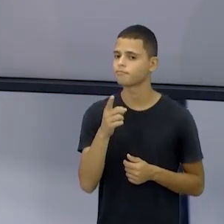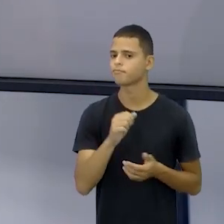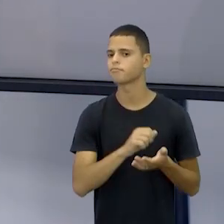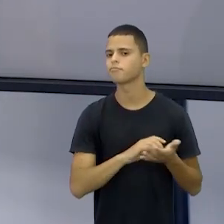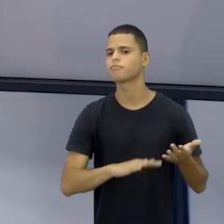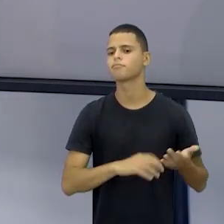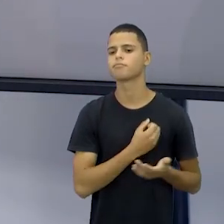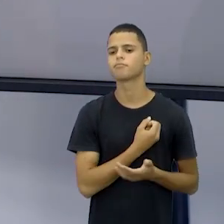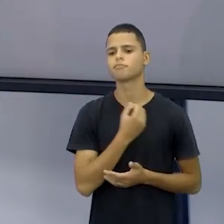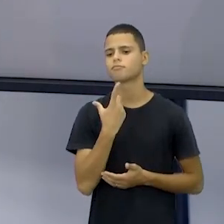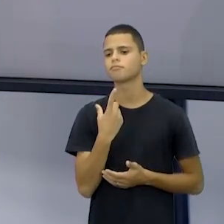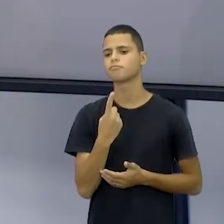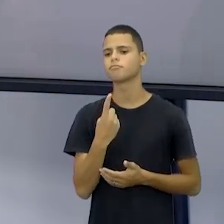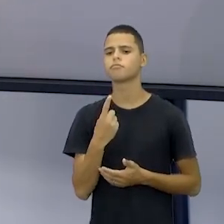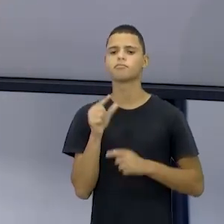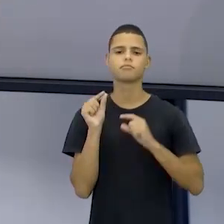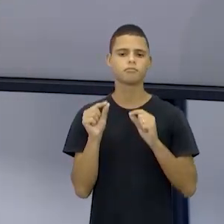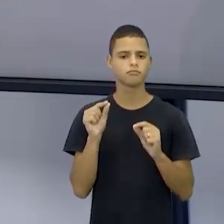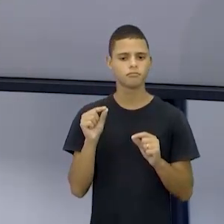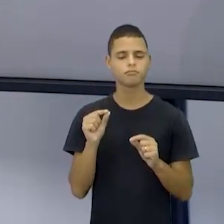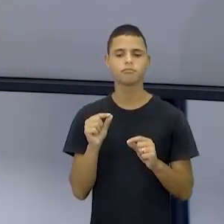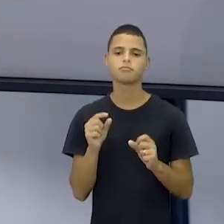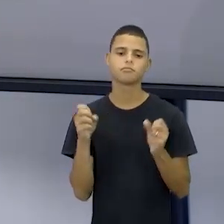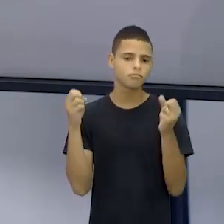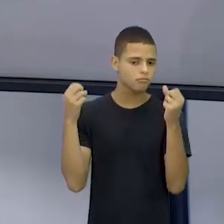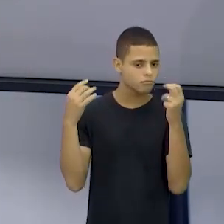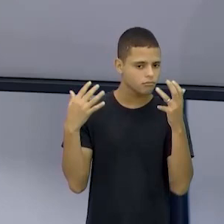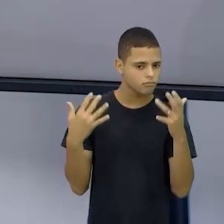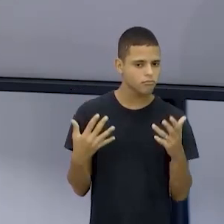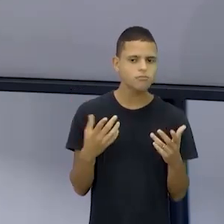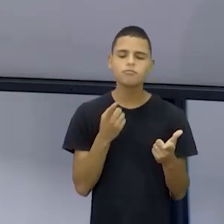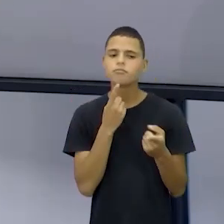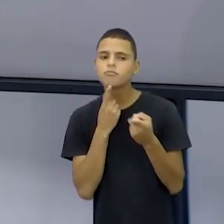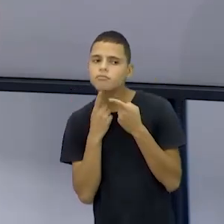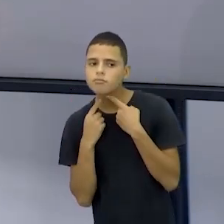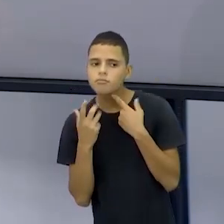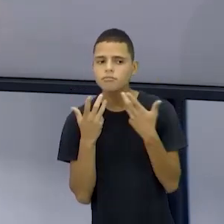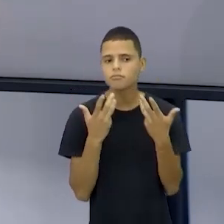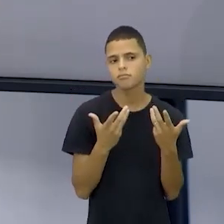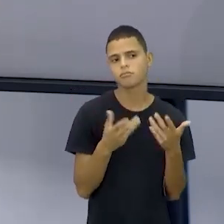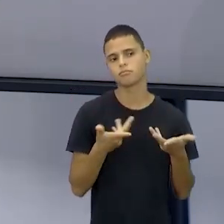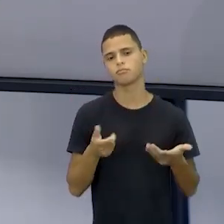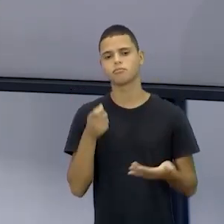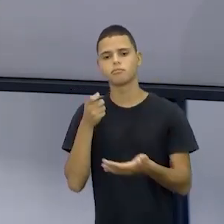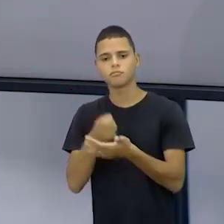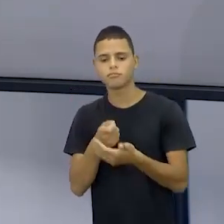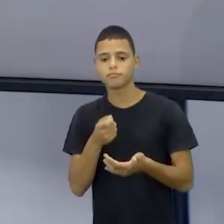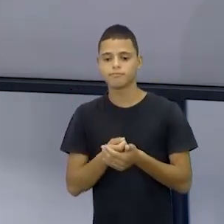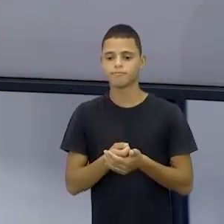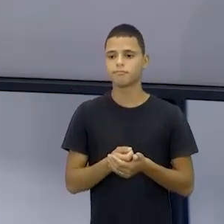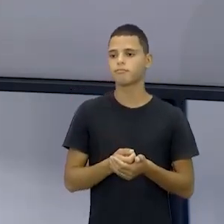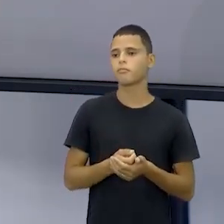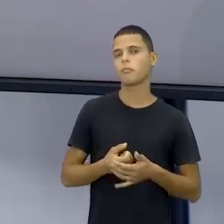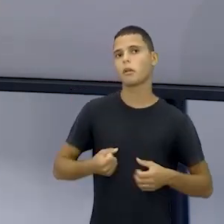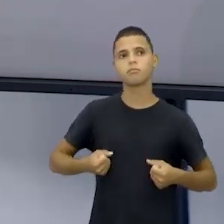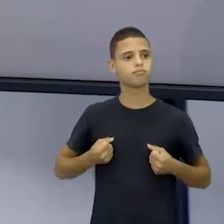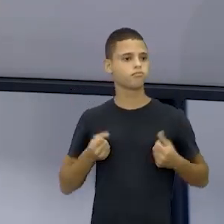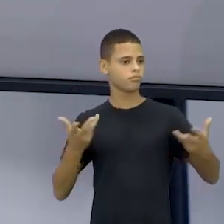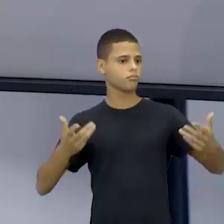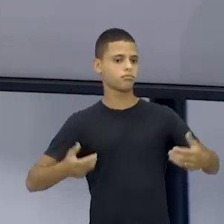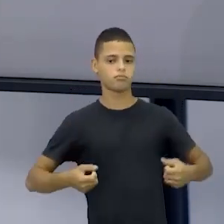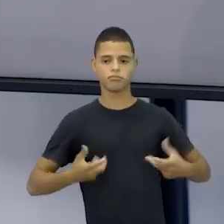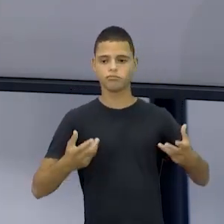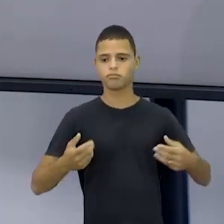1? A atividade 1, ele vai falar sobre o necessidade e desejo, a compra por impulso. Nós vamos fazer uma tabela, né, do que a